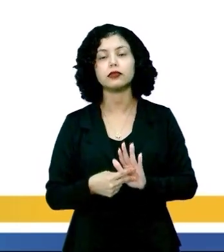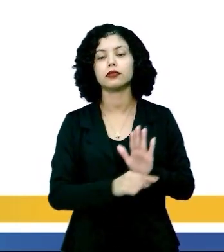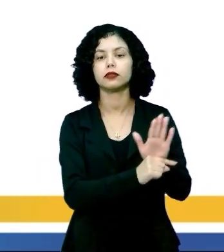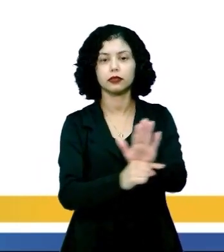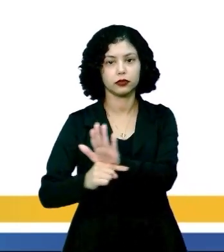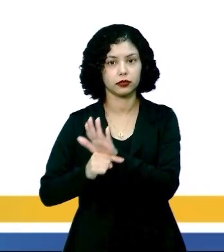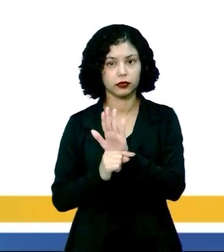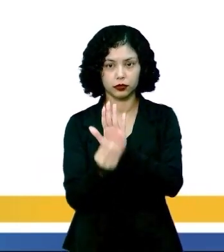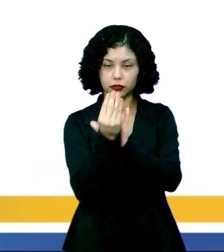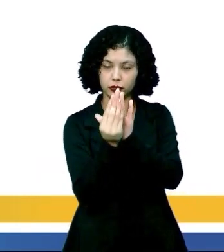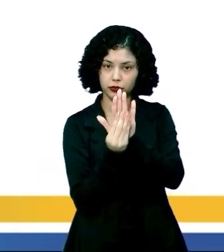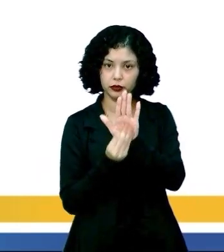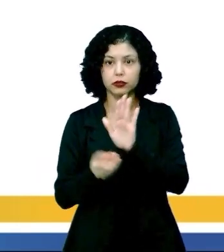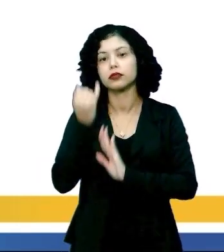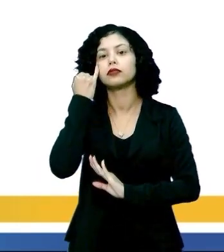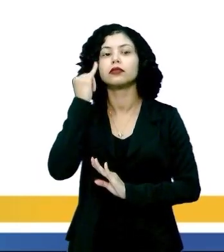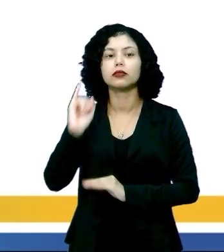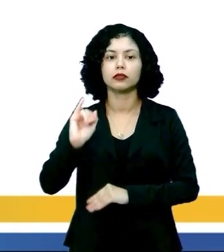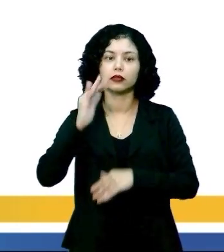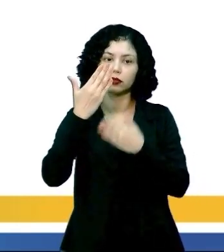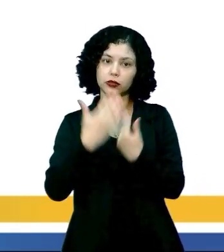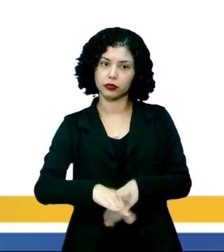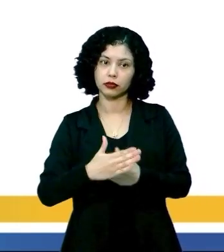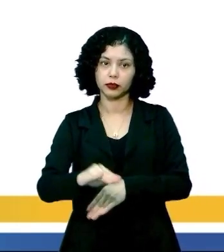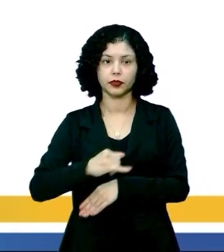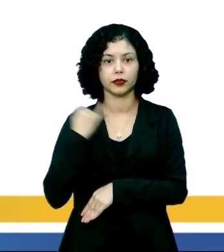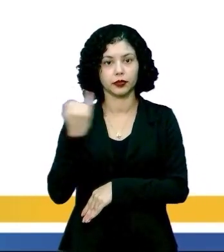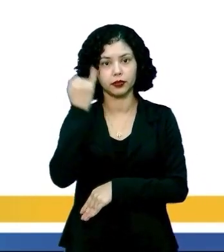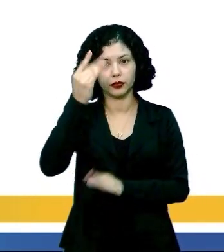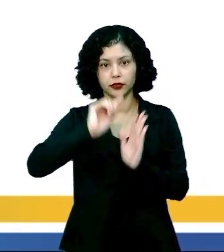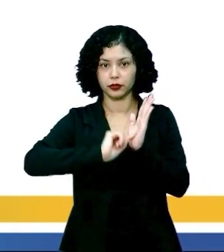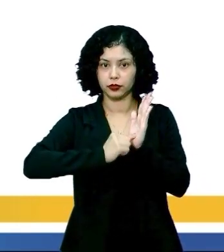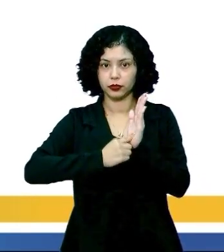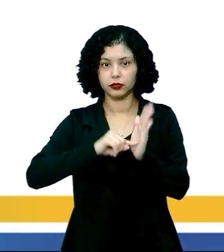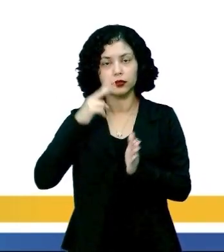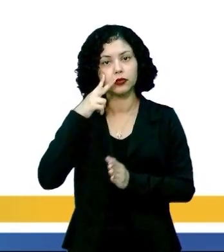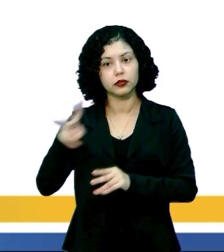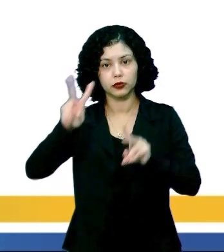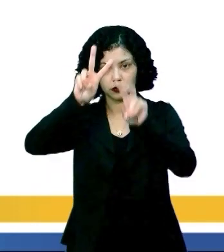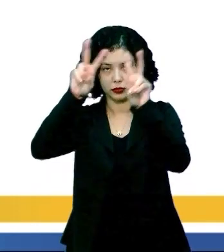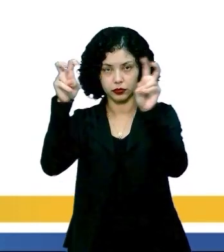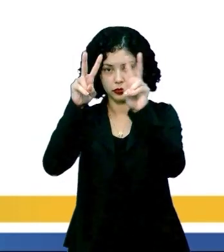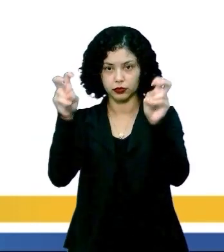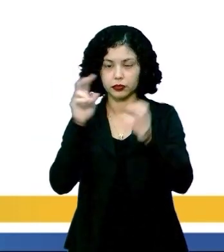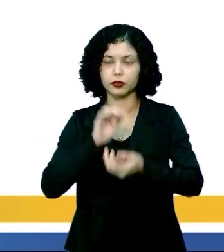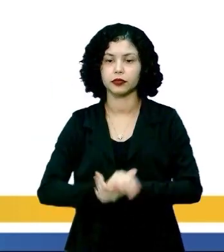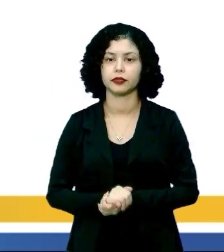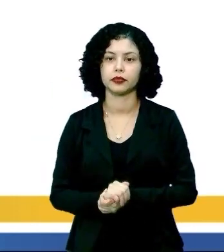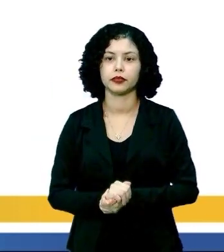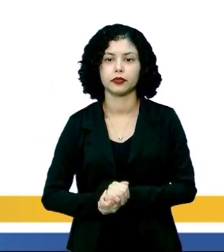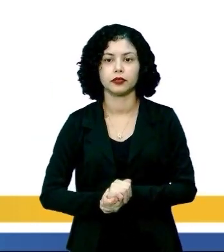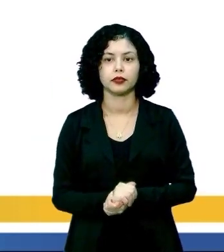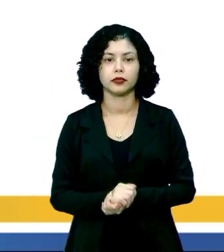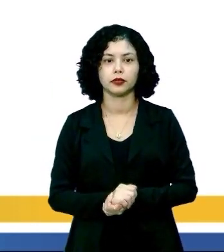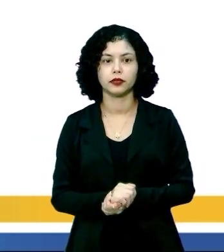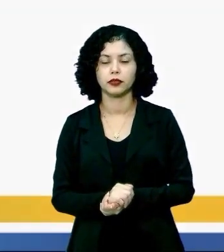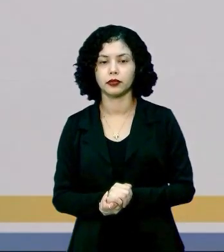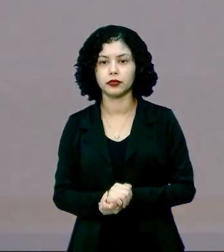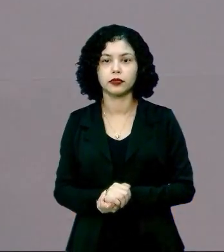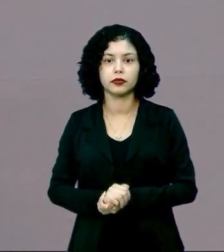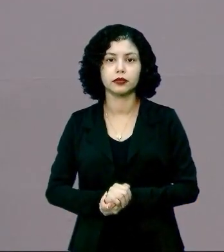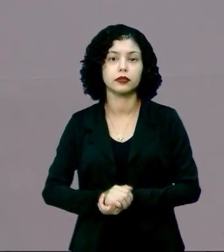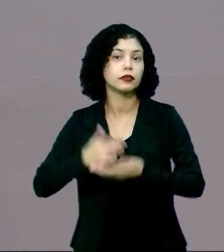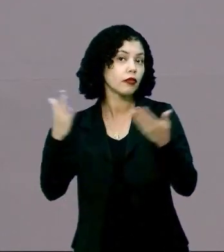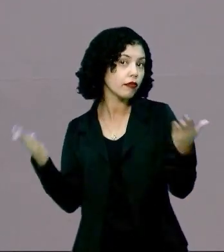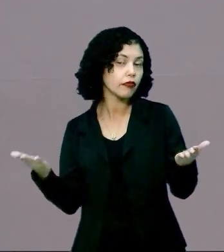Argumentar significa apresentar dados, ideias, provas que fundamentem o meu ponto de vista sobre o